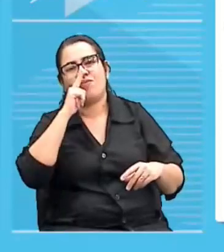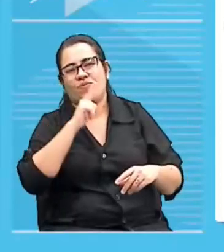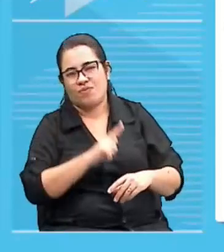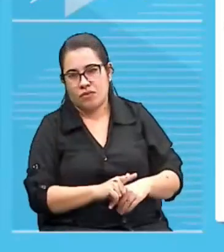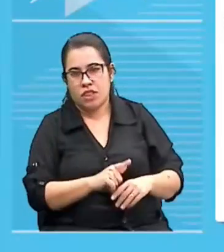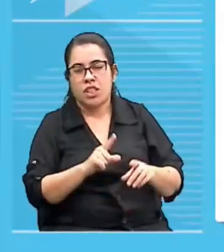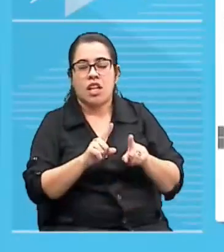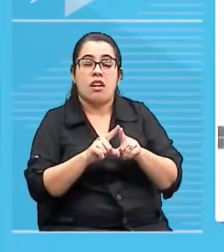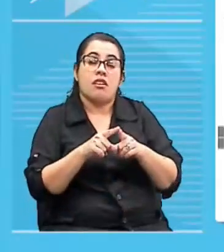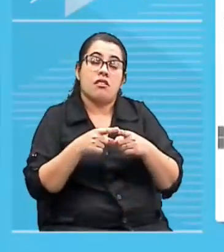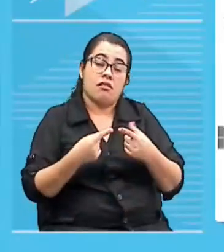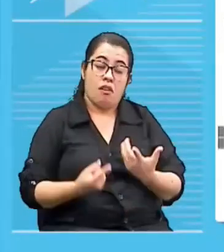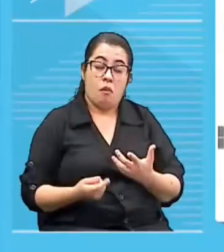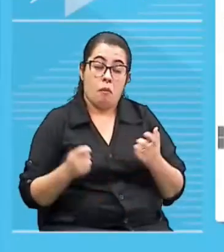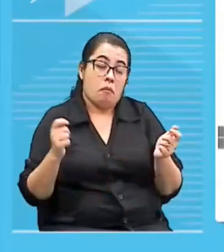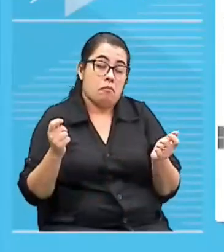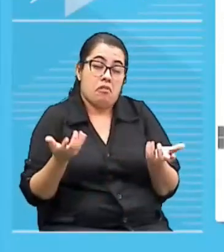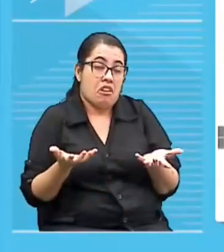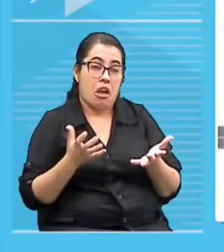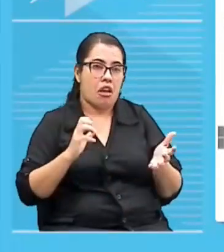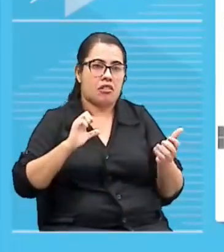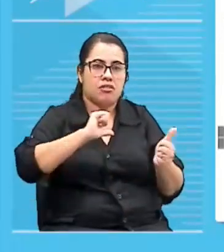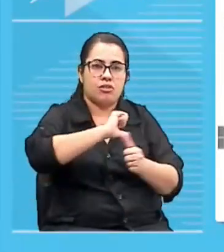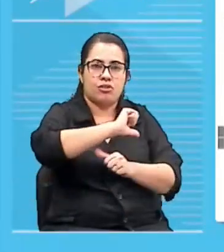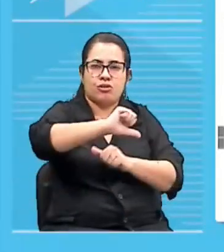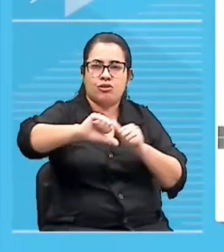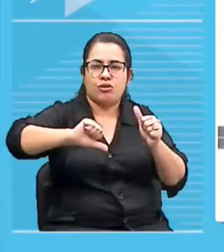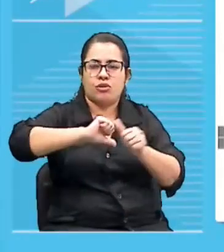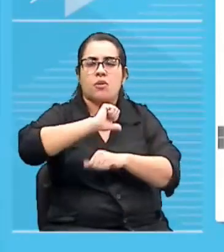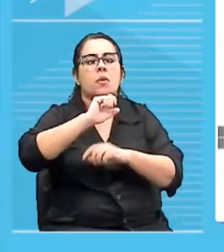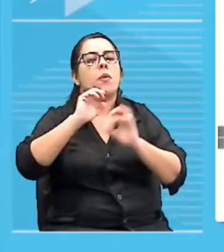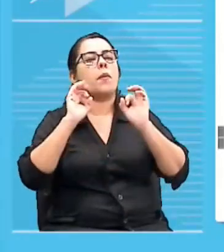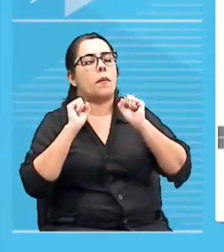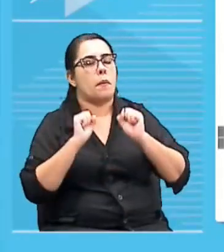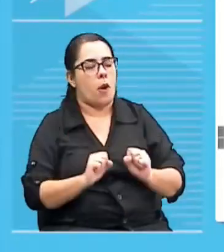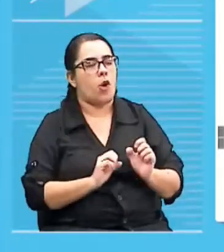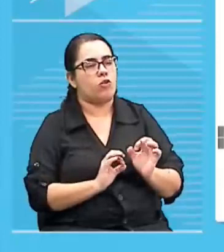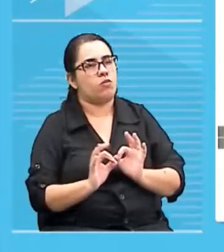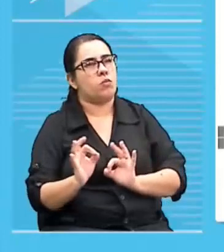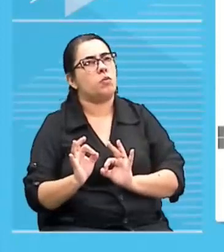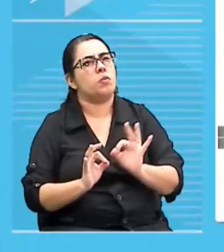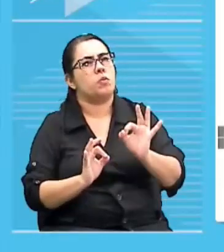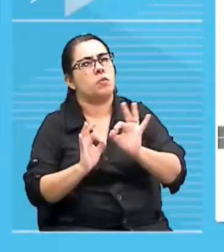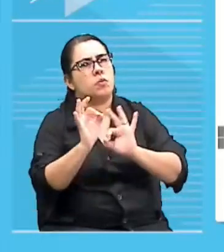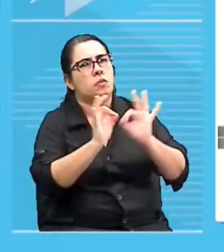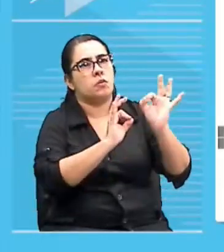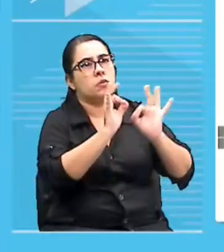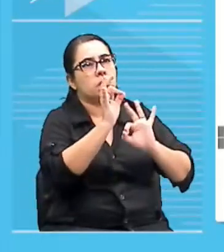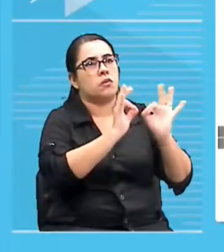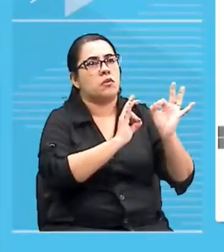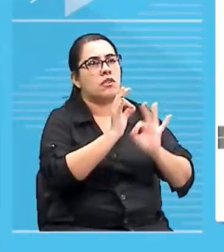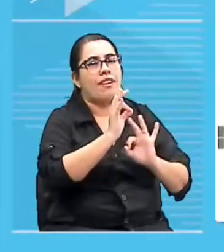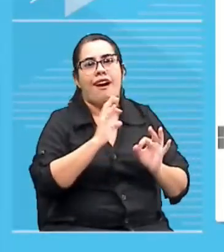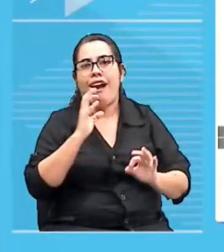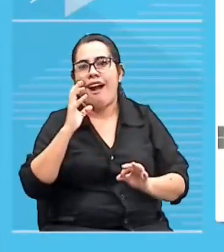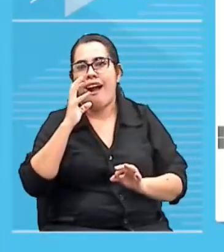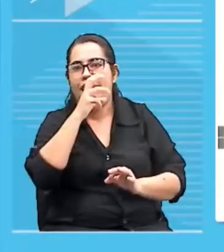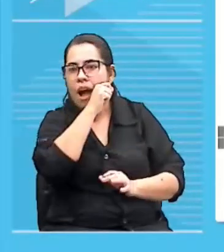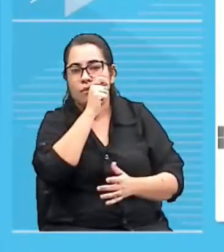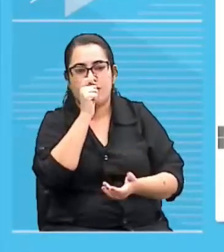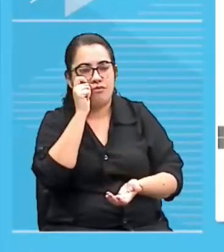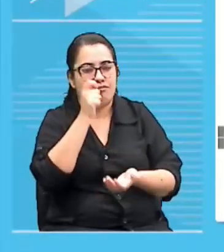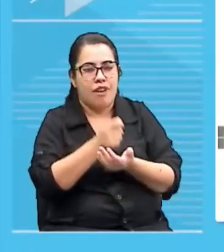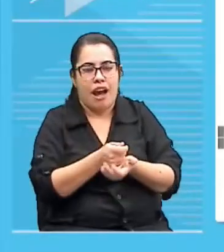caso a pessoa queira mudanças, a pessoa, o design, consegue fazer uma mudança com menor tempo e um menor